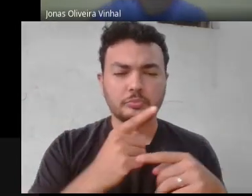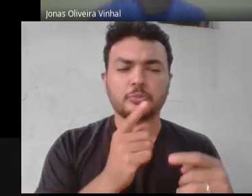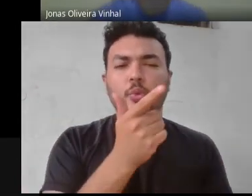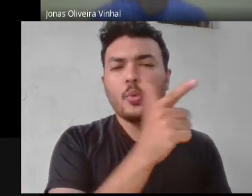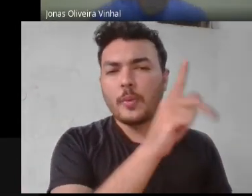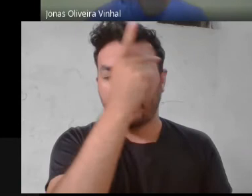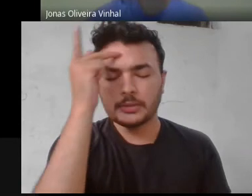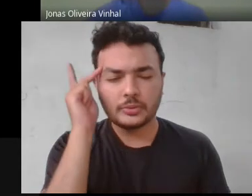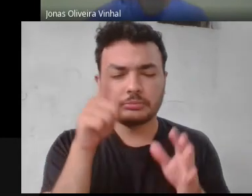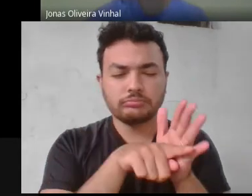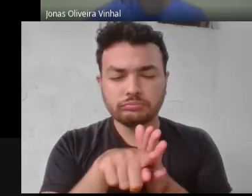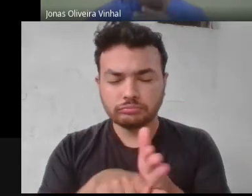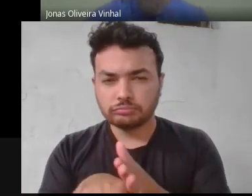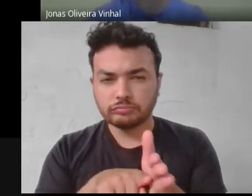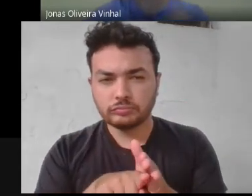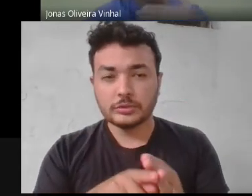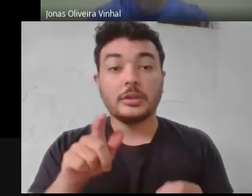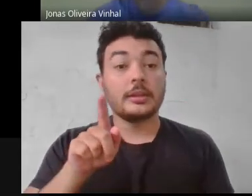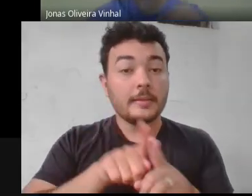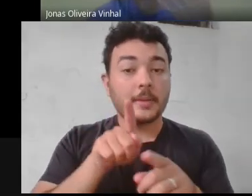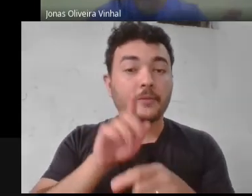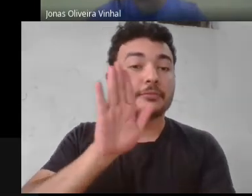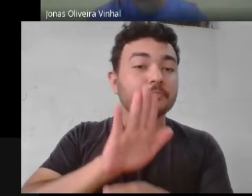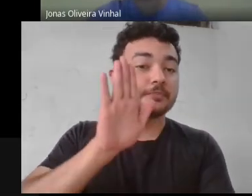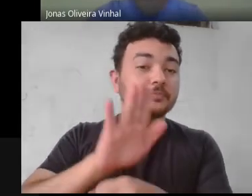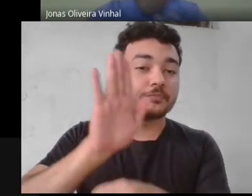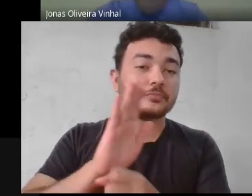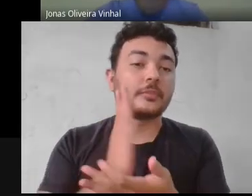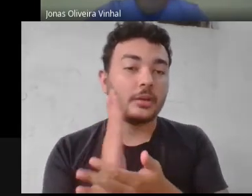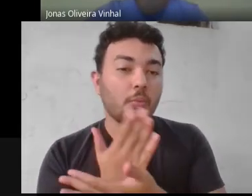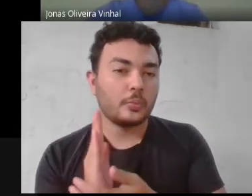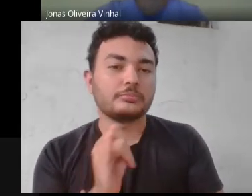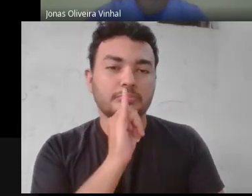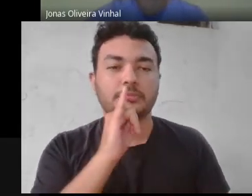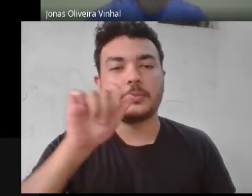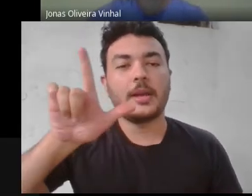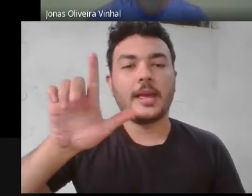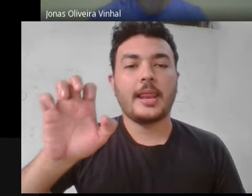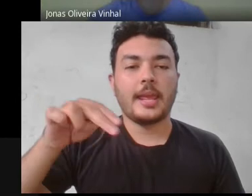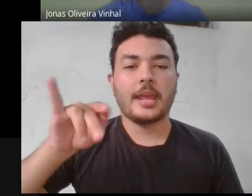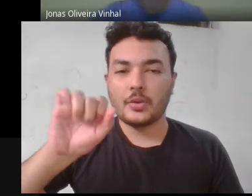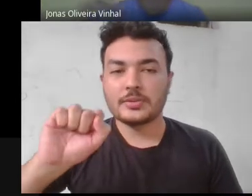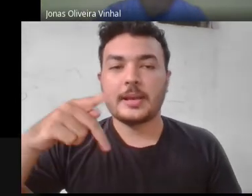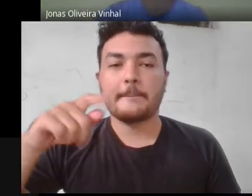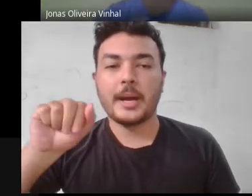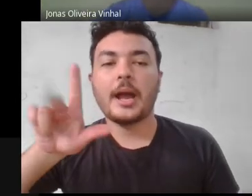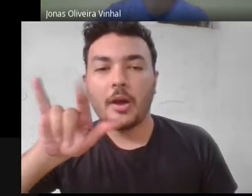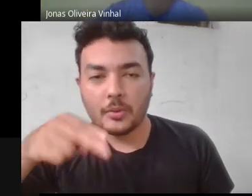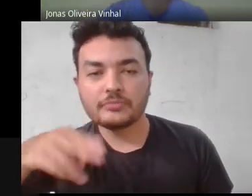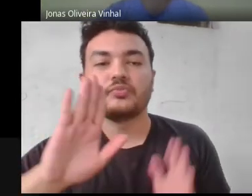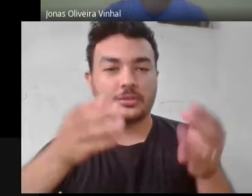à mecânica quântica, eles foram fazendo algumas contribuições ao longo do tempo, como o Linus Pauling, que eu já citei para vocês, ele teve um papel